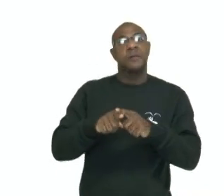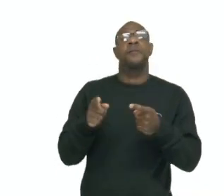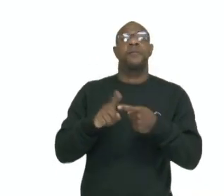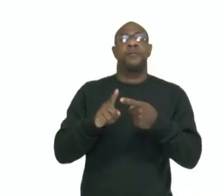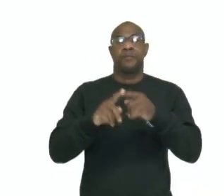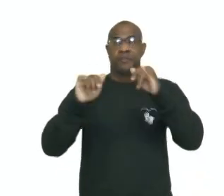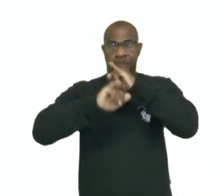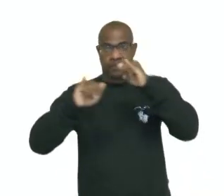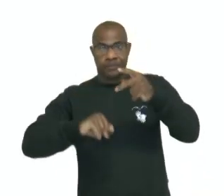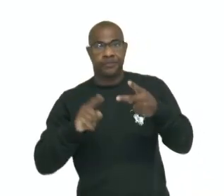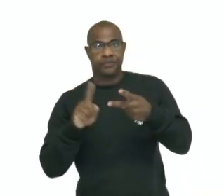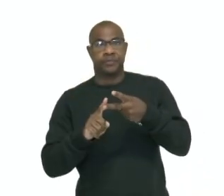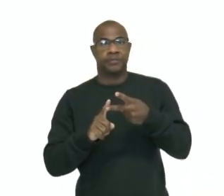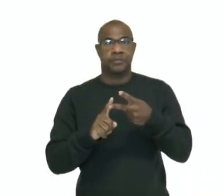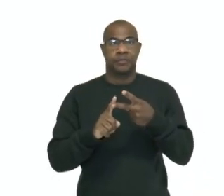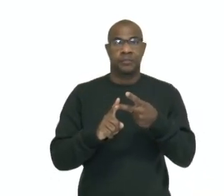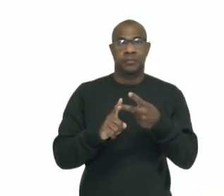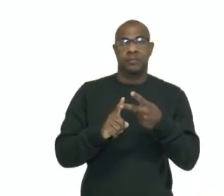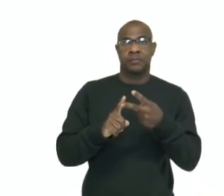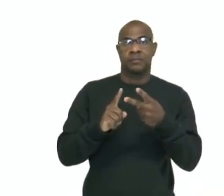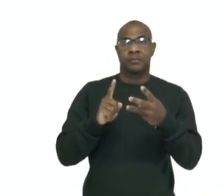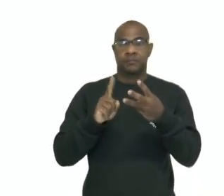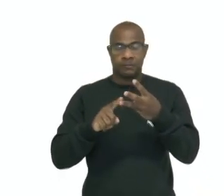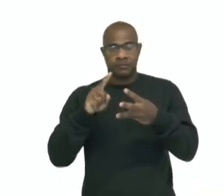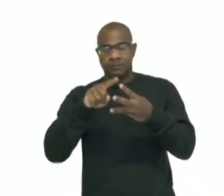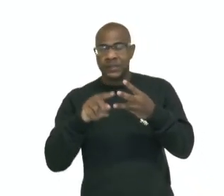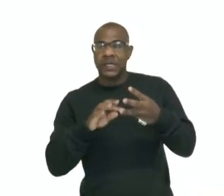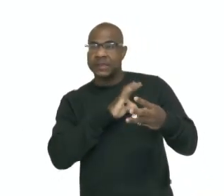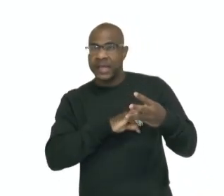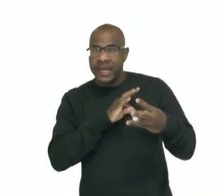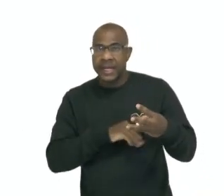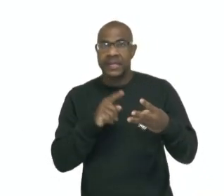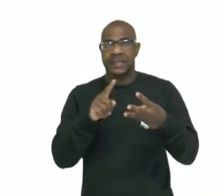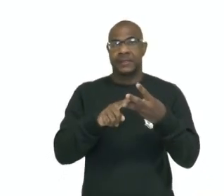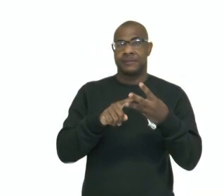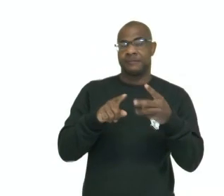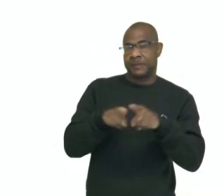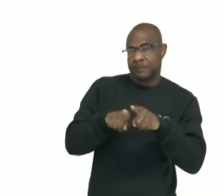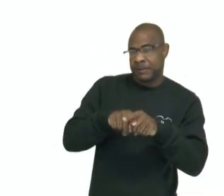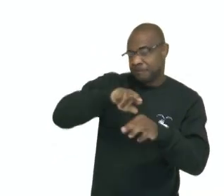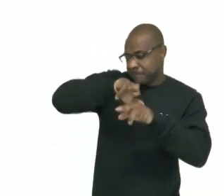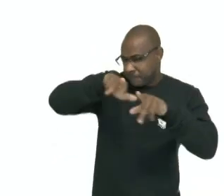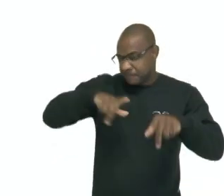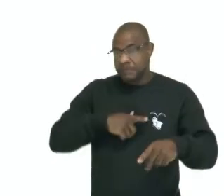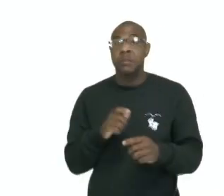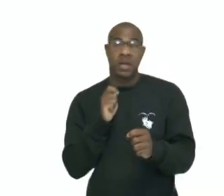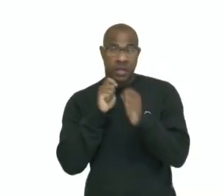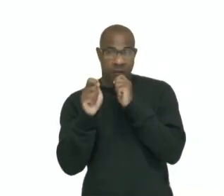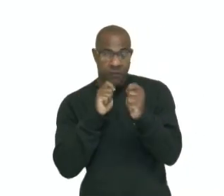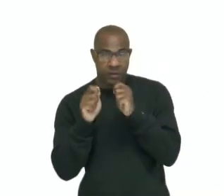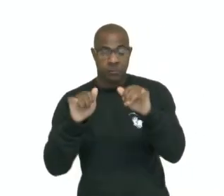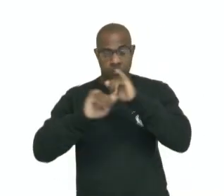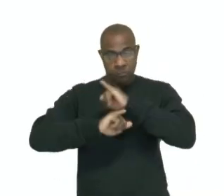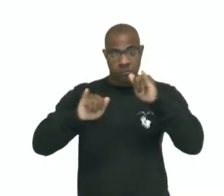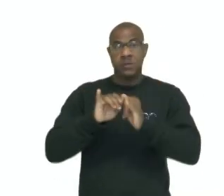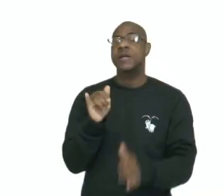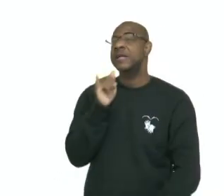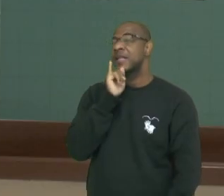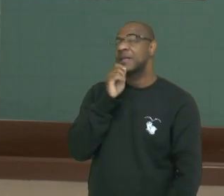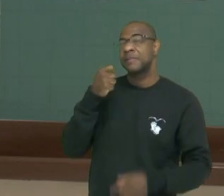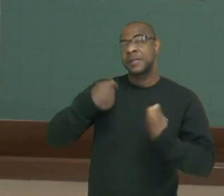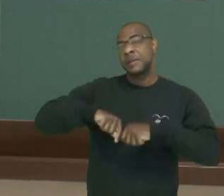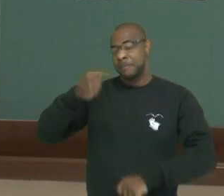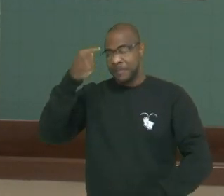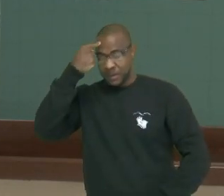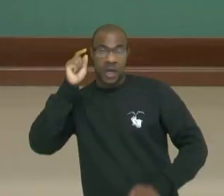divulgação, técnica, instrucional e de emprego. Uma entrevista de divulgação, um exemplo que podemos